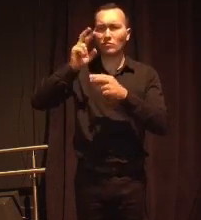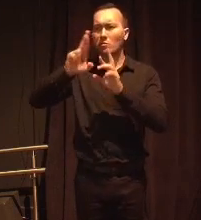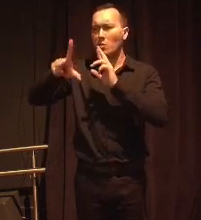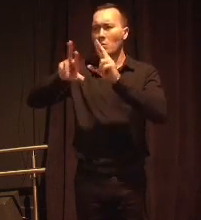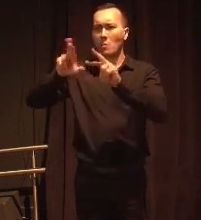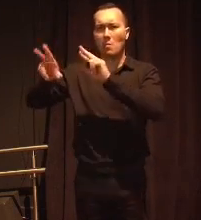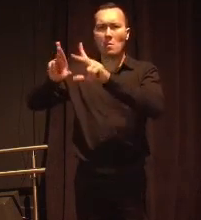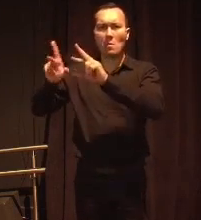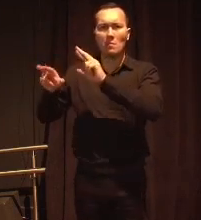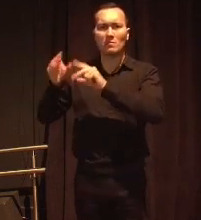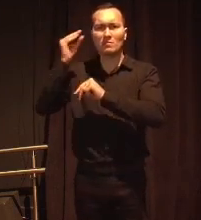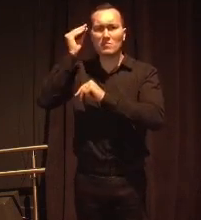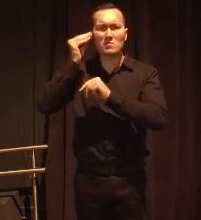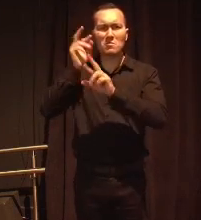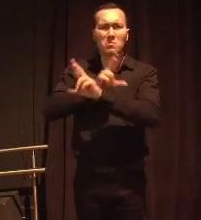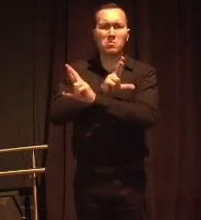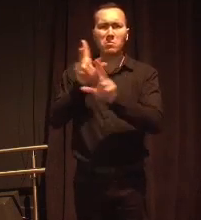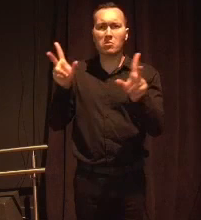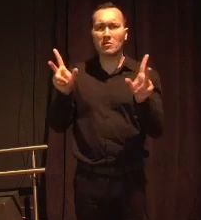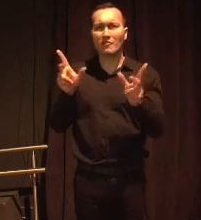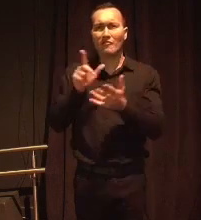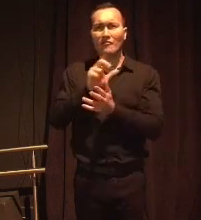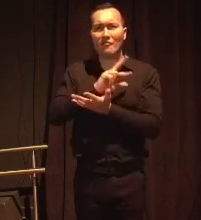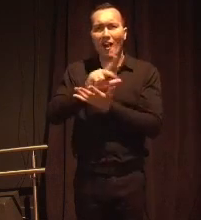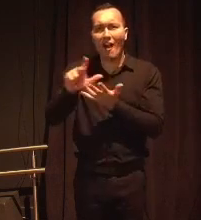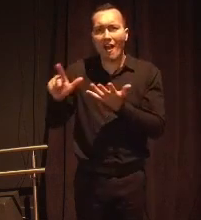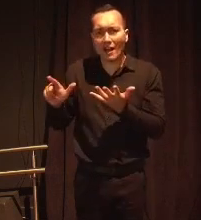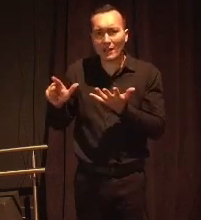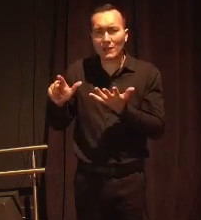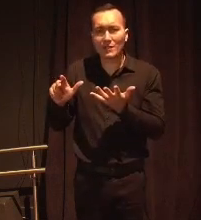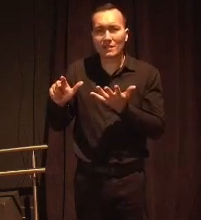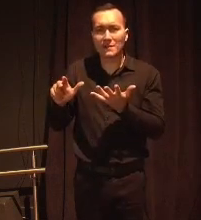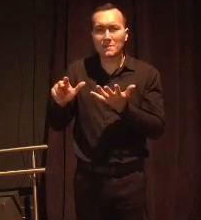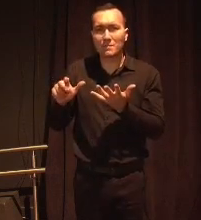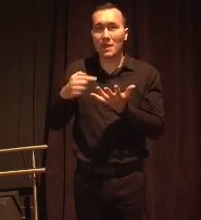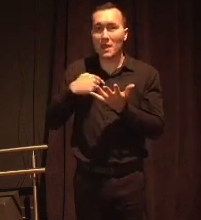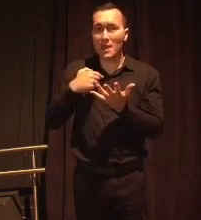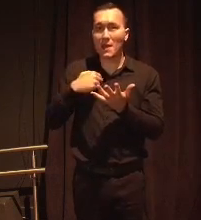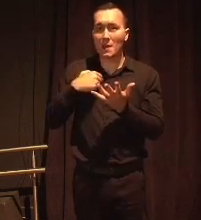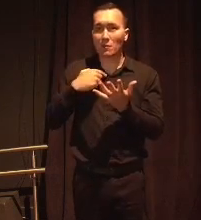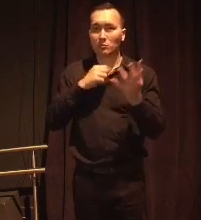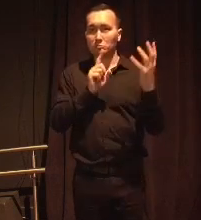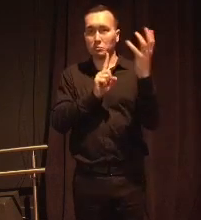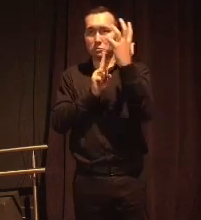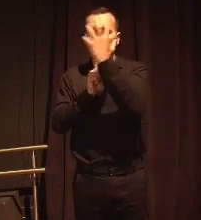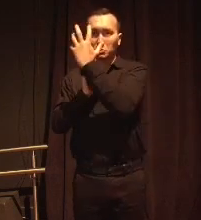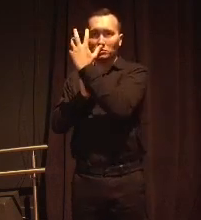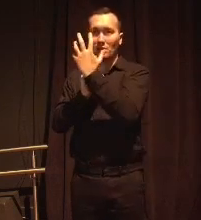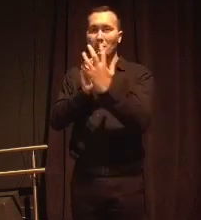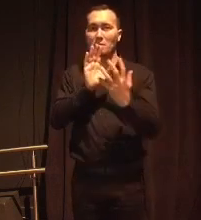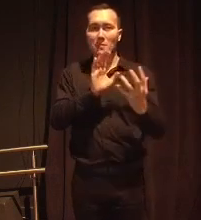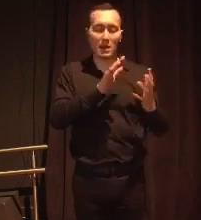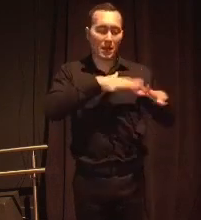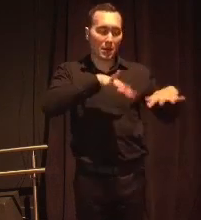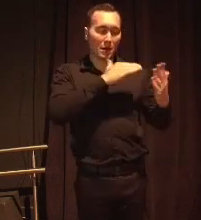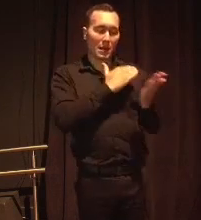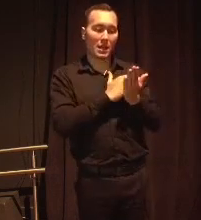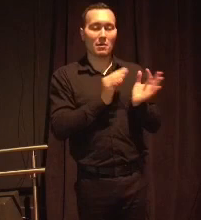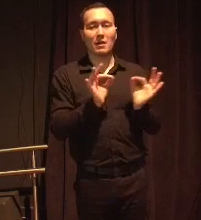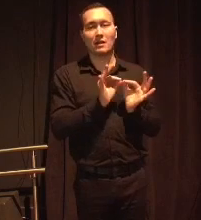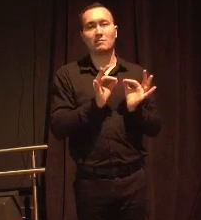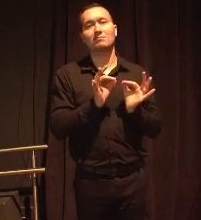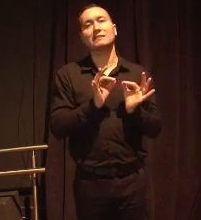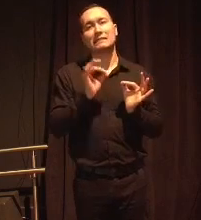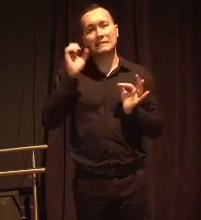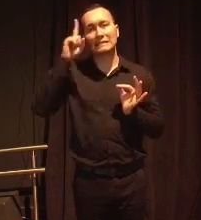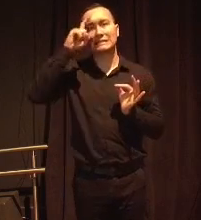que foi esse mindset, né, multicultural, essa mentalidade também